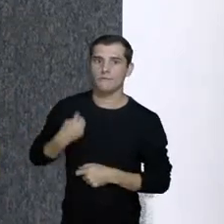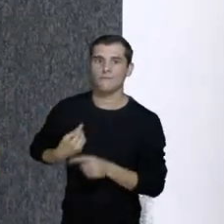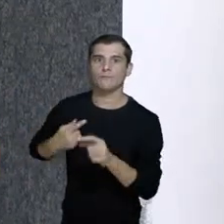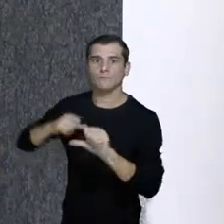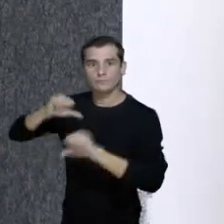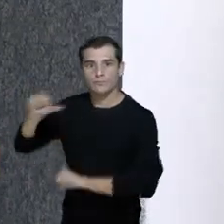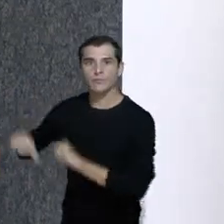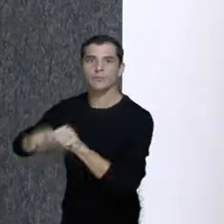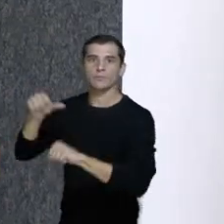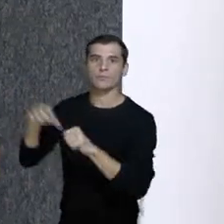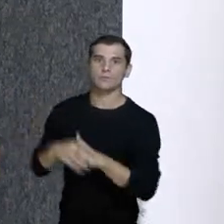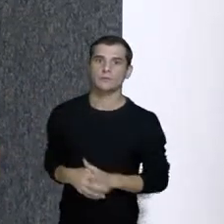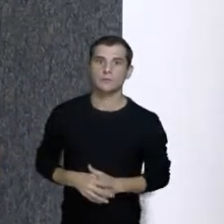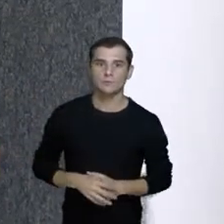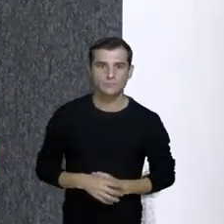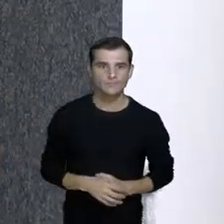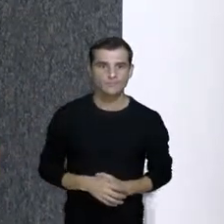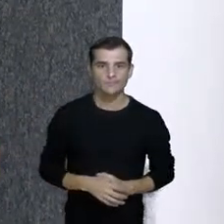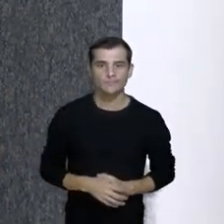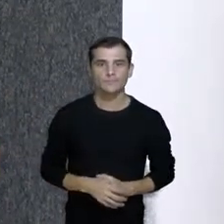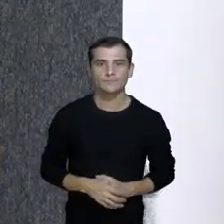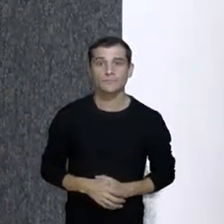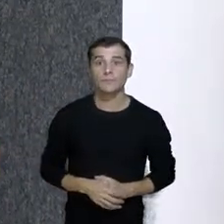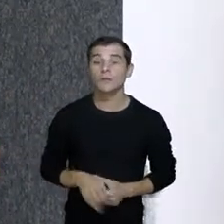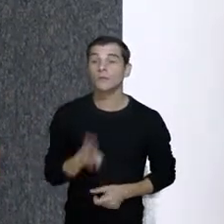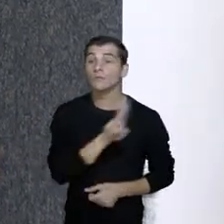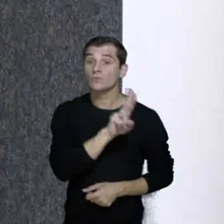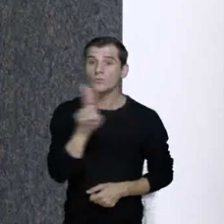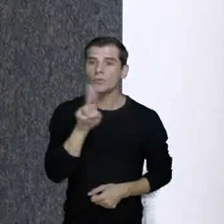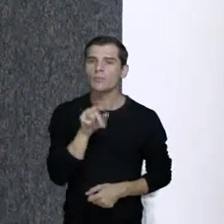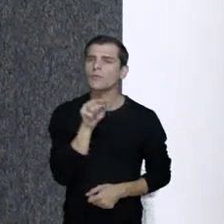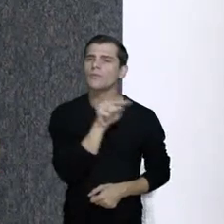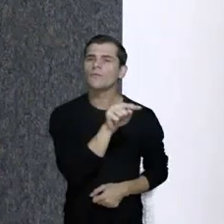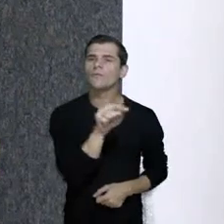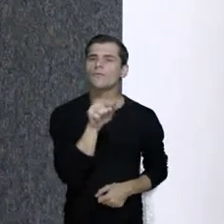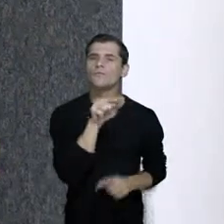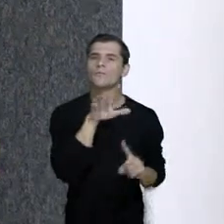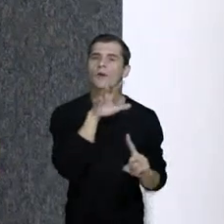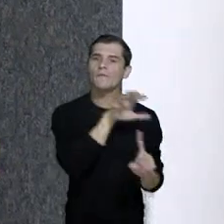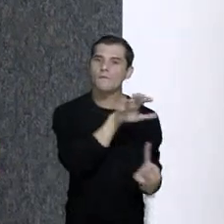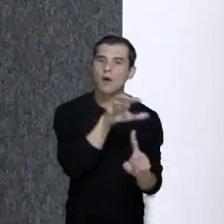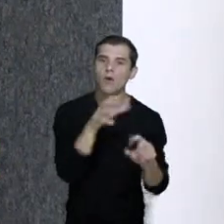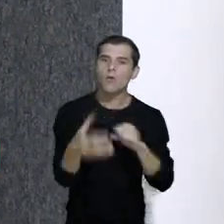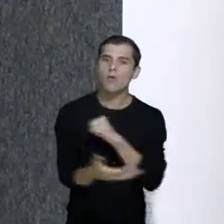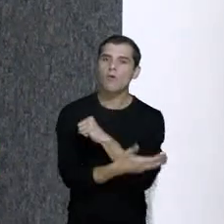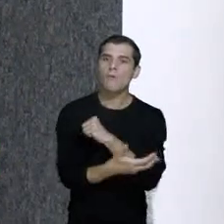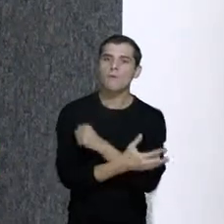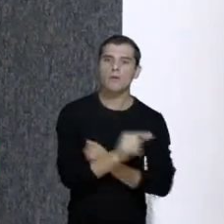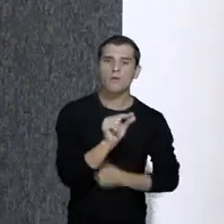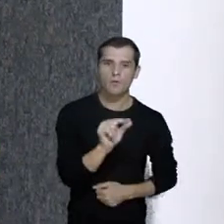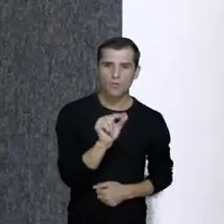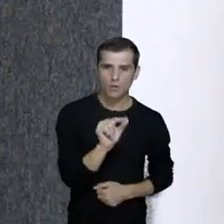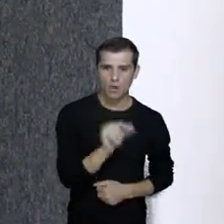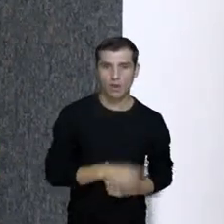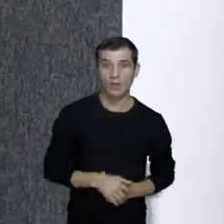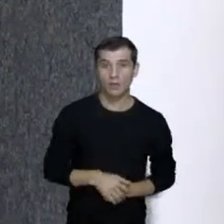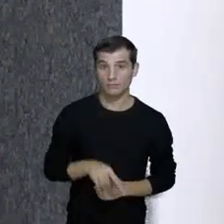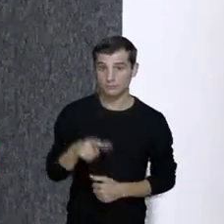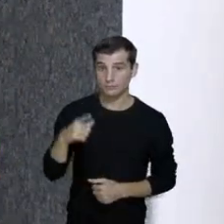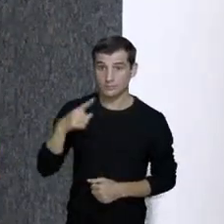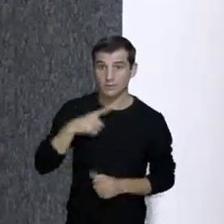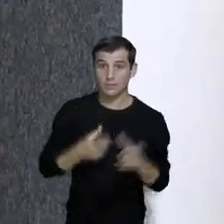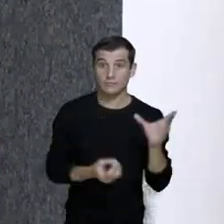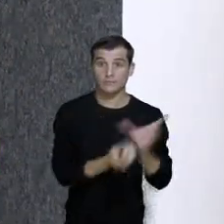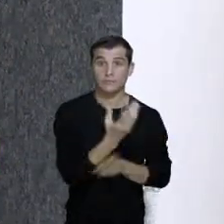foi eh criado em 2004 na cidade de Chapecó aliás uma das ações da Assembleia é criar o